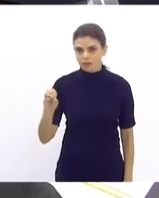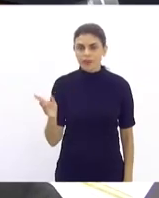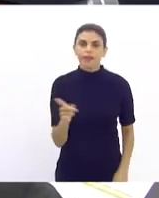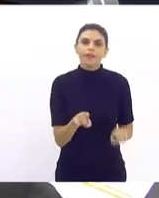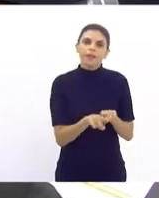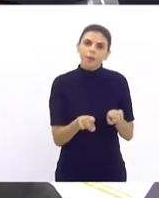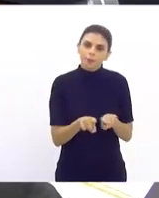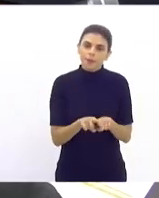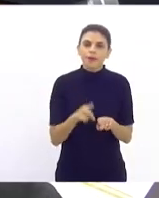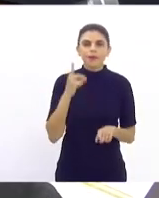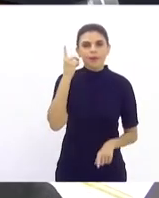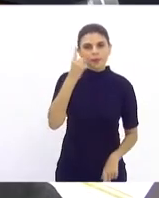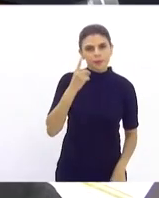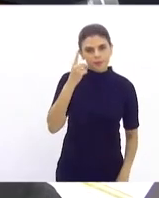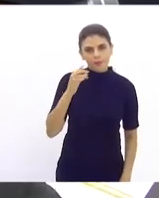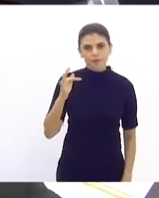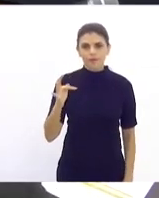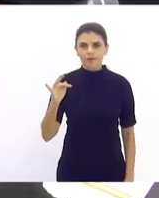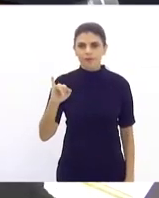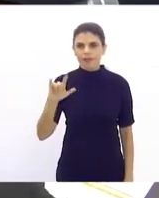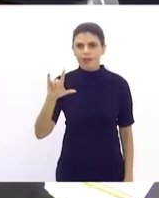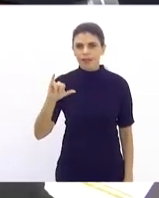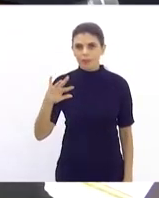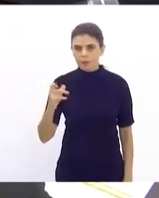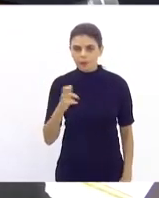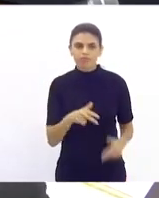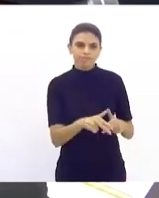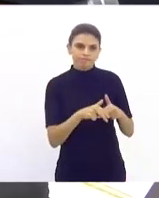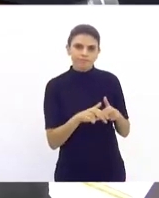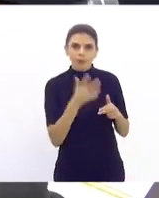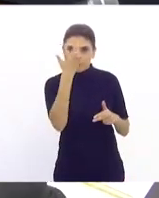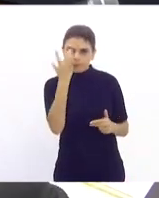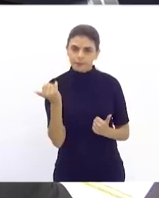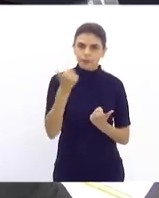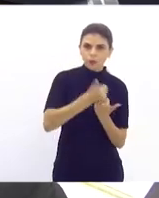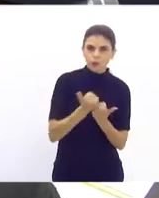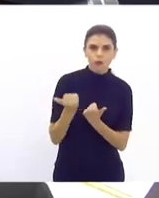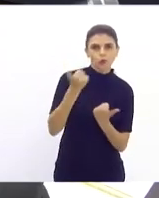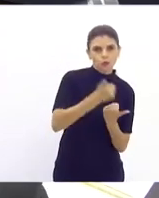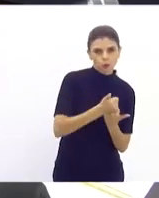Raves. Portanto, o deputado Luiz Paulo, deputada Célia, funcionando,